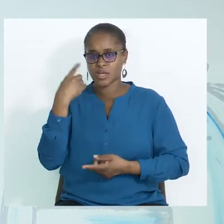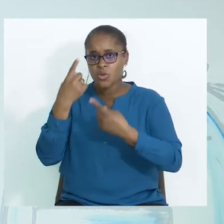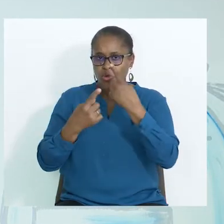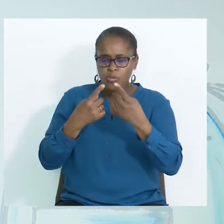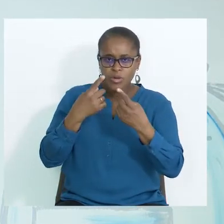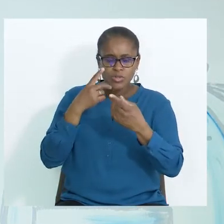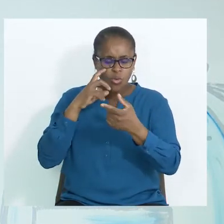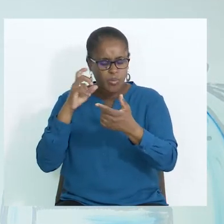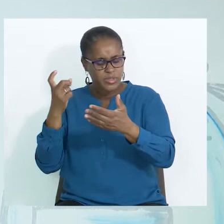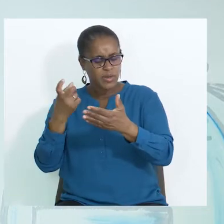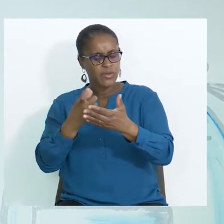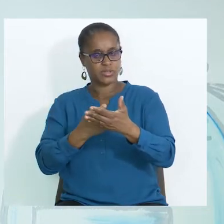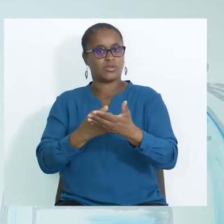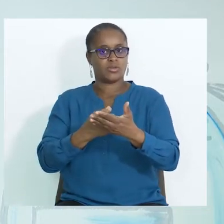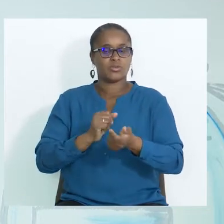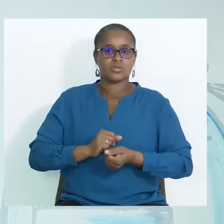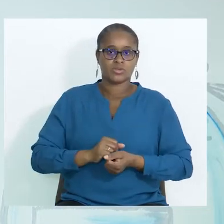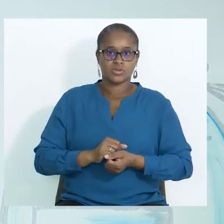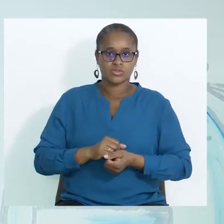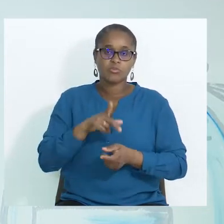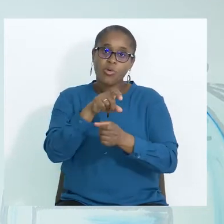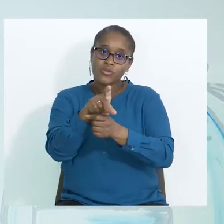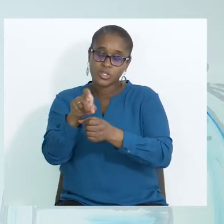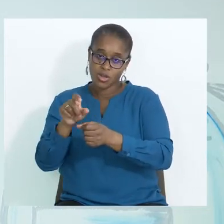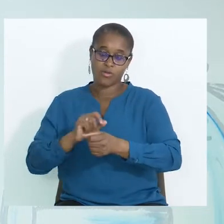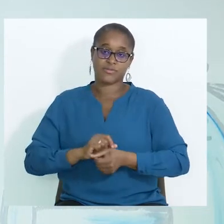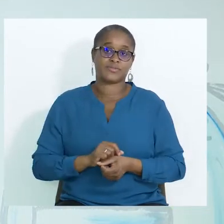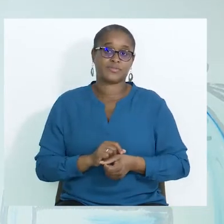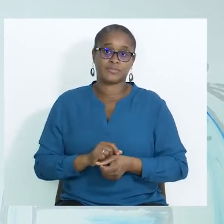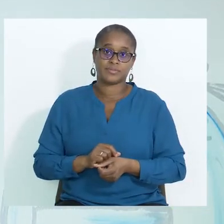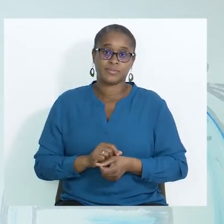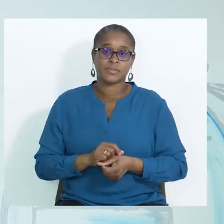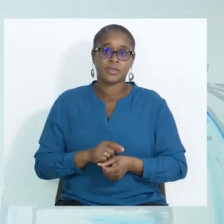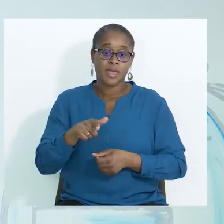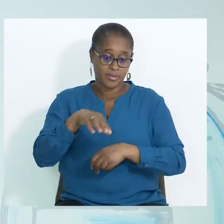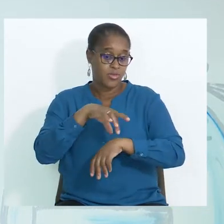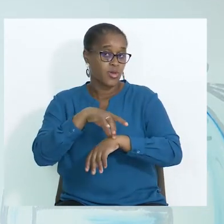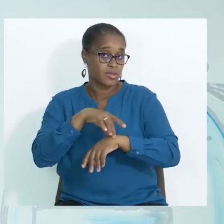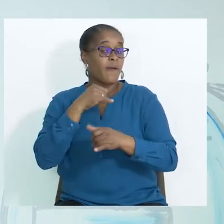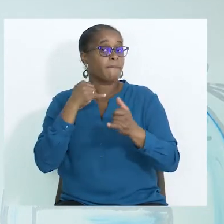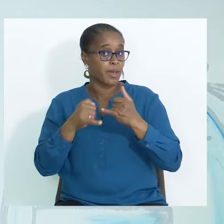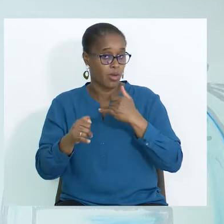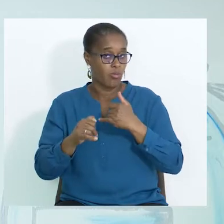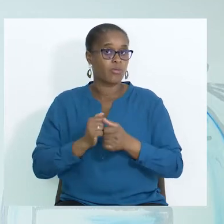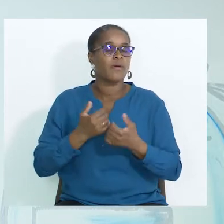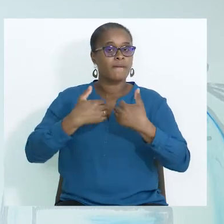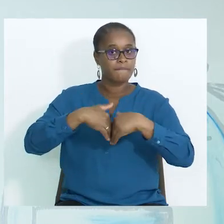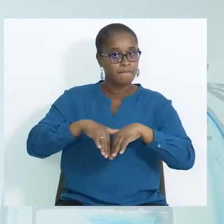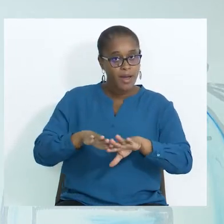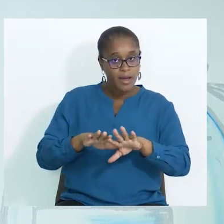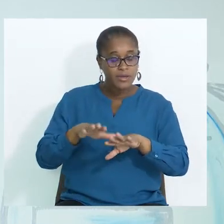observações sobre o vídeo da nós essa doença é perigosa